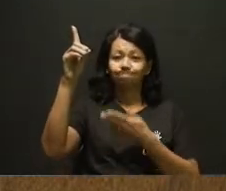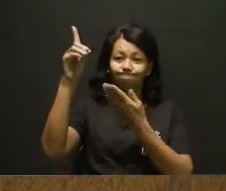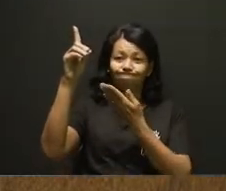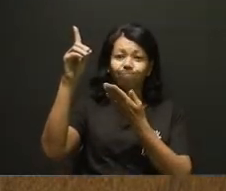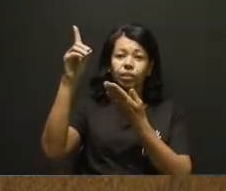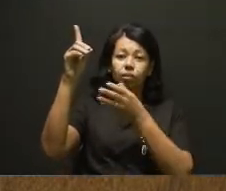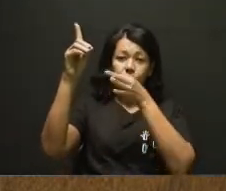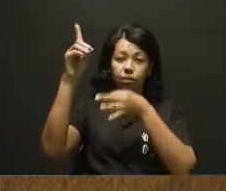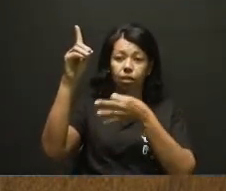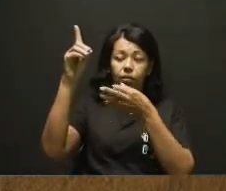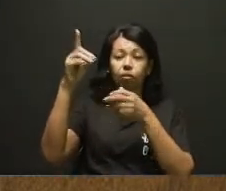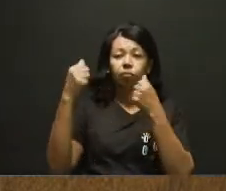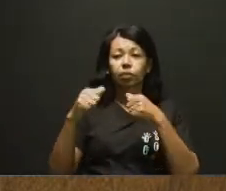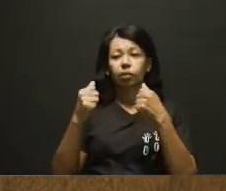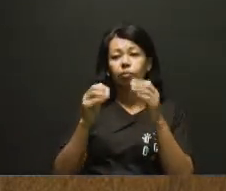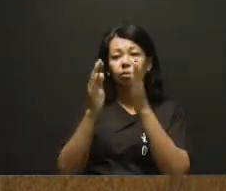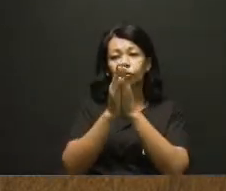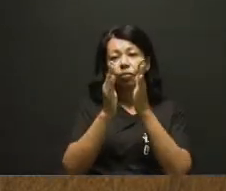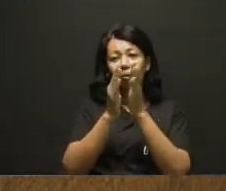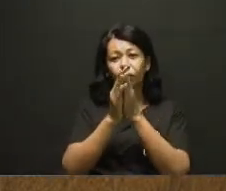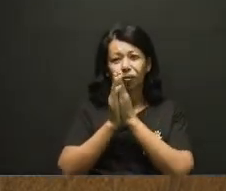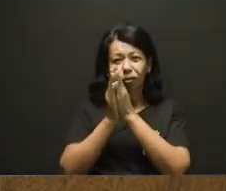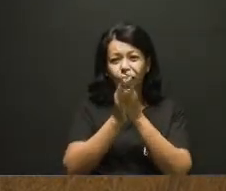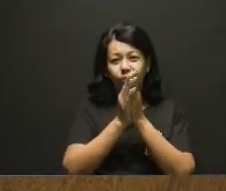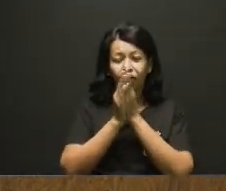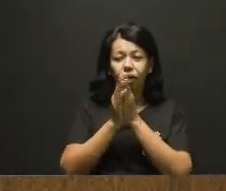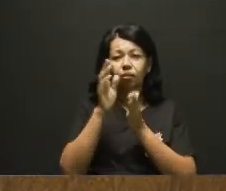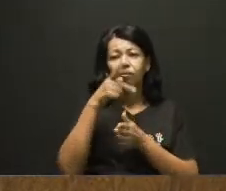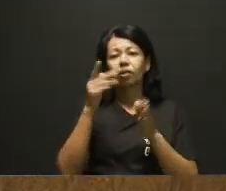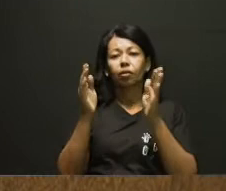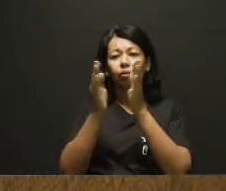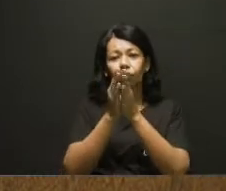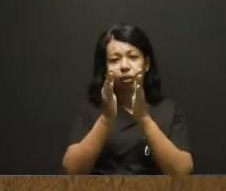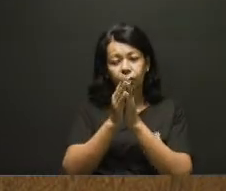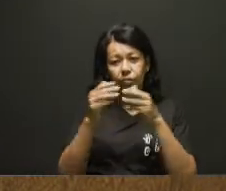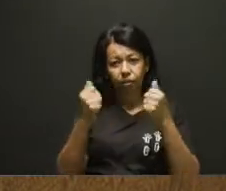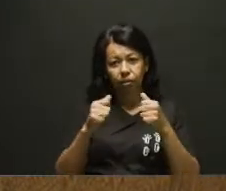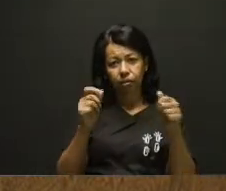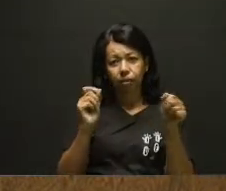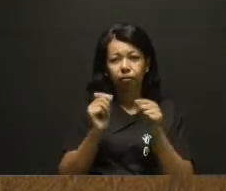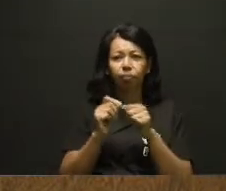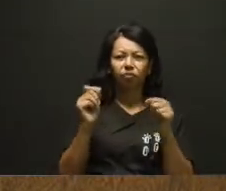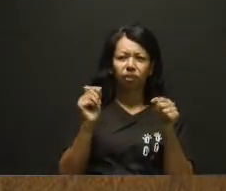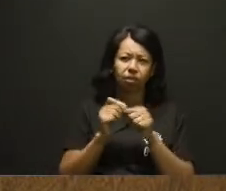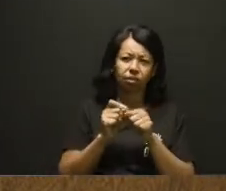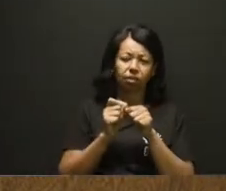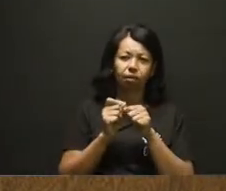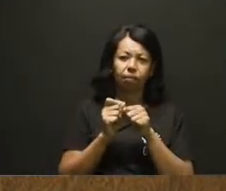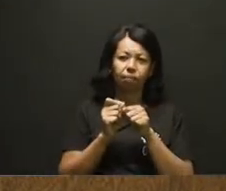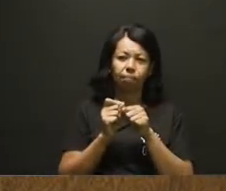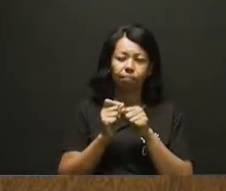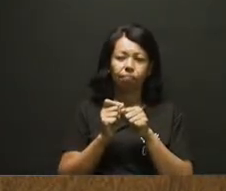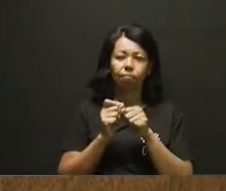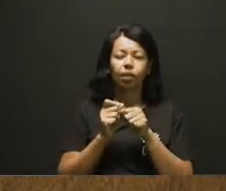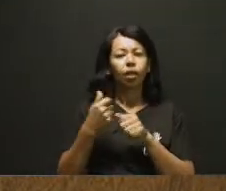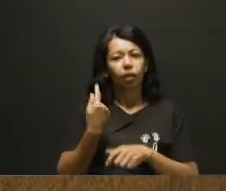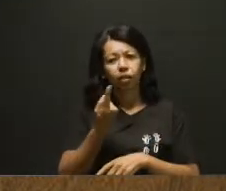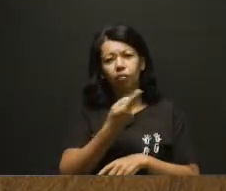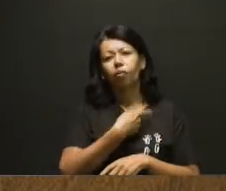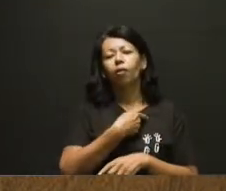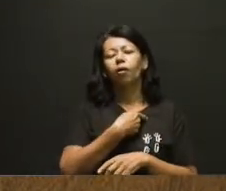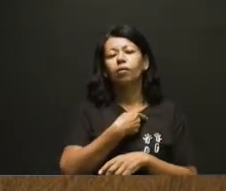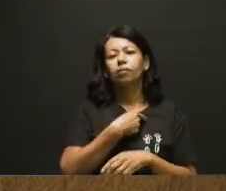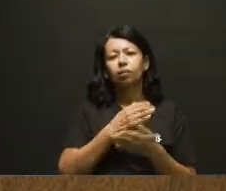tem que chorar né quando se fala em oração é não é só chorar também que até ação e ação vai partir da gente